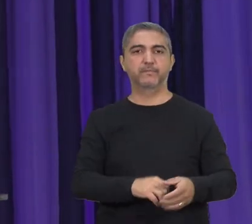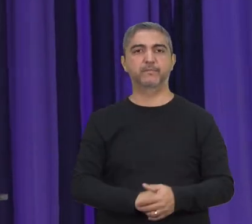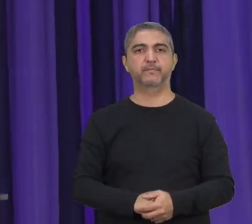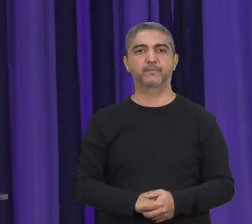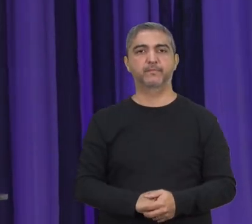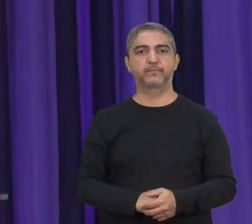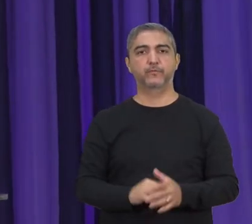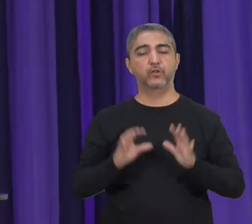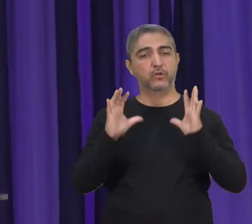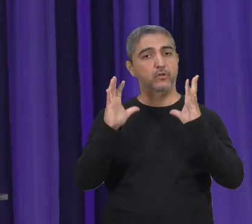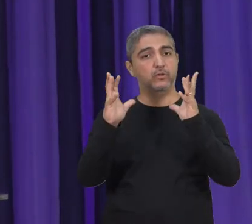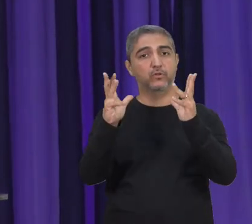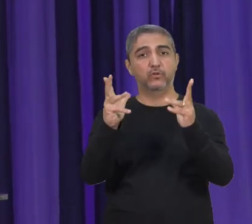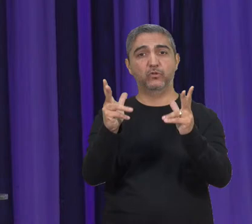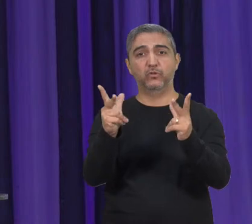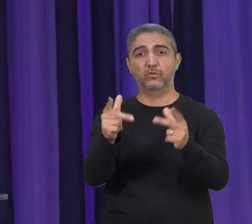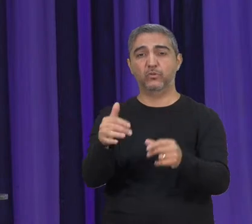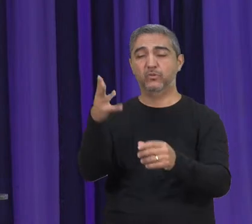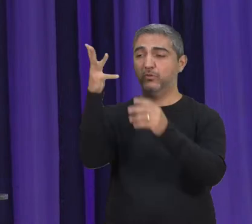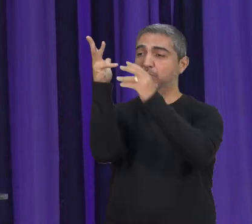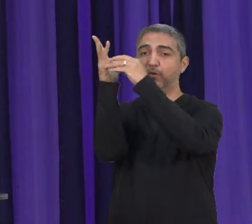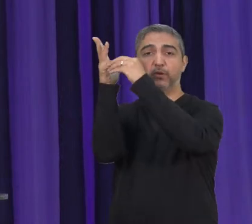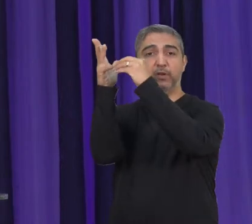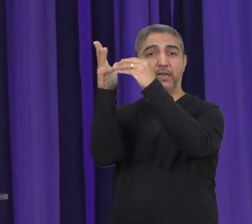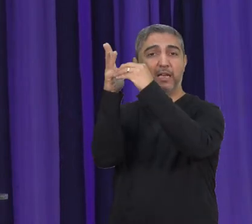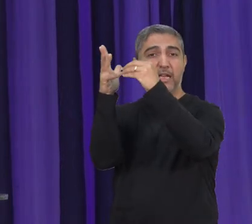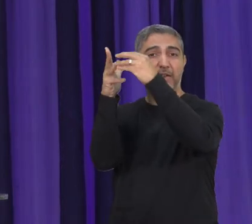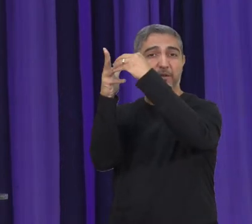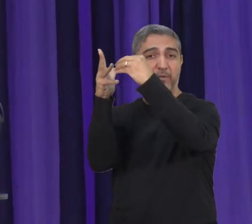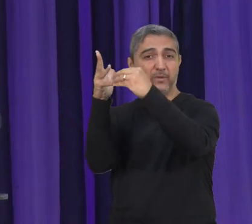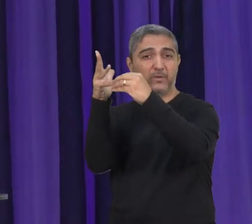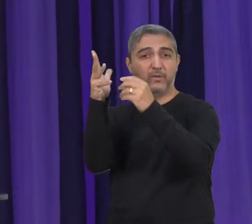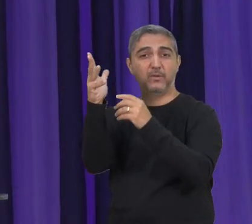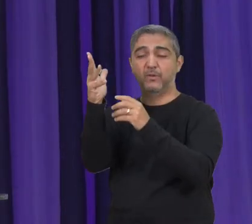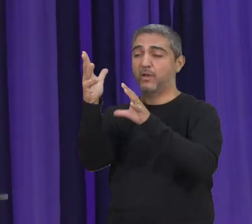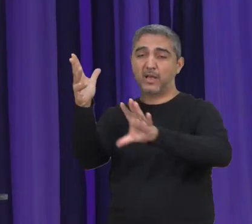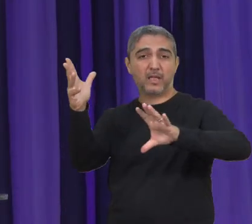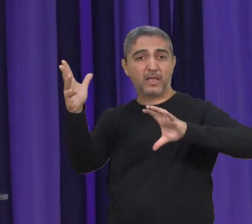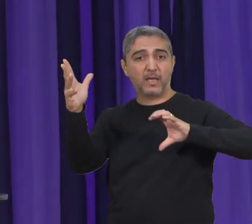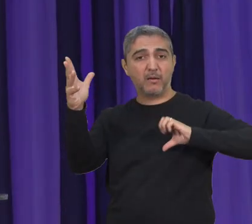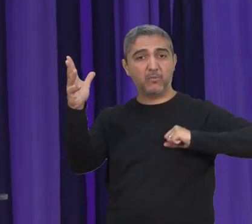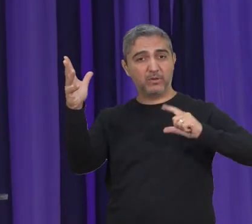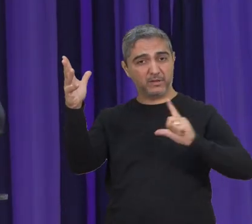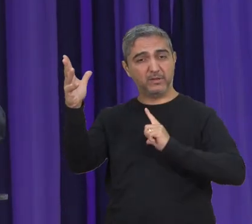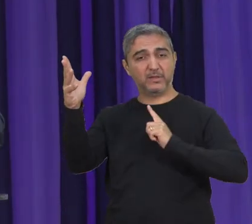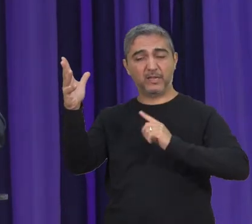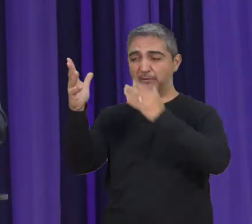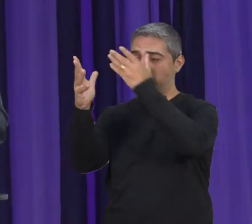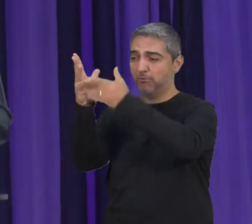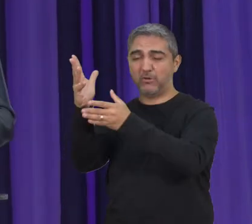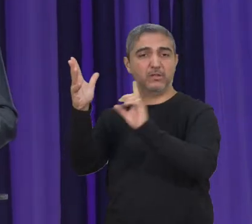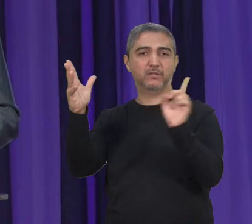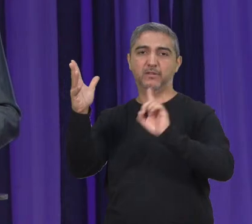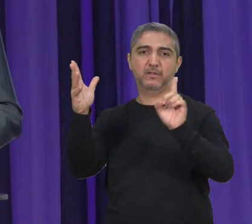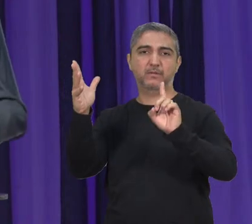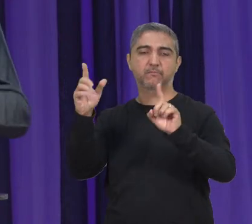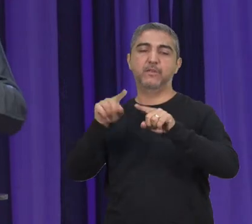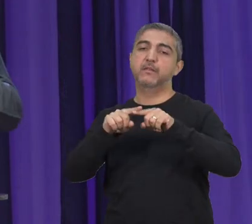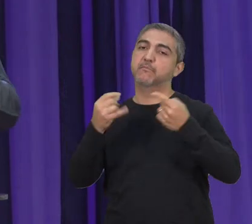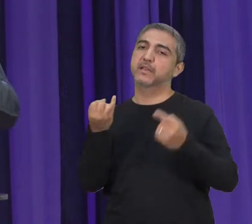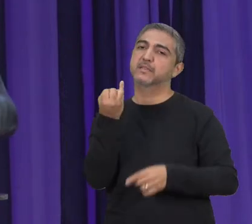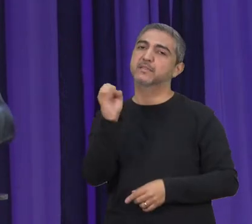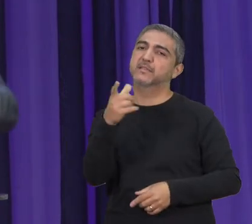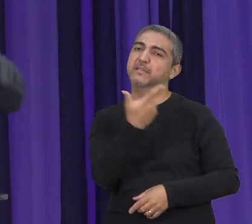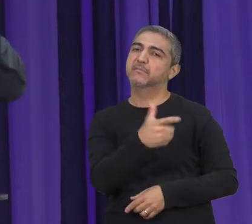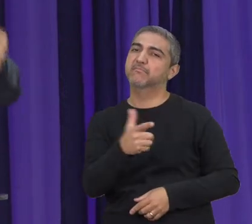Todo ramo que estando em mim não ama, ele corta. Todo ramo que ama, ele poda, para